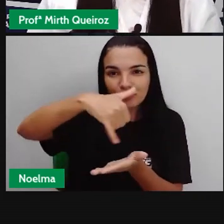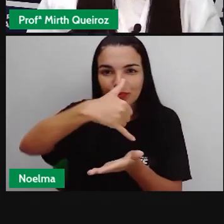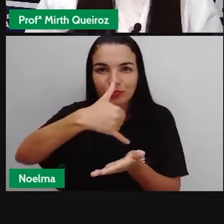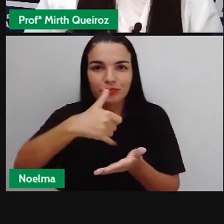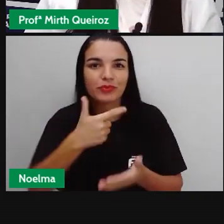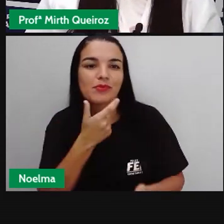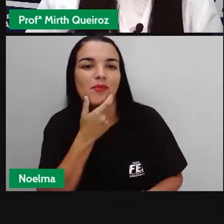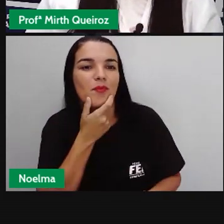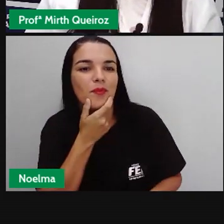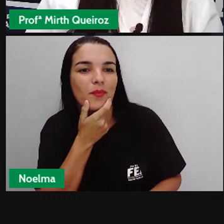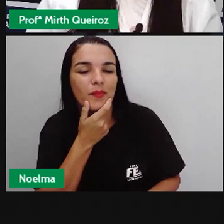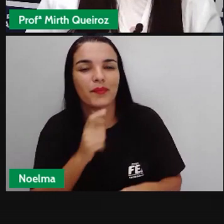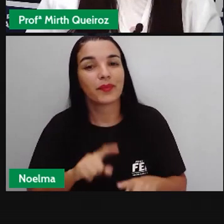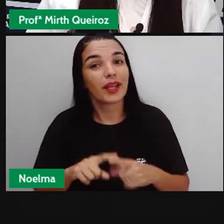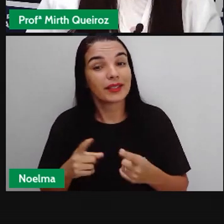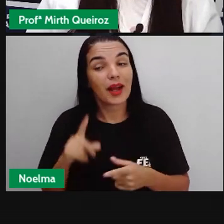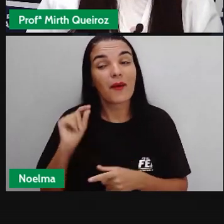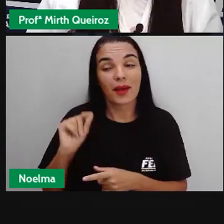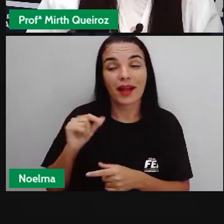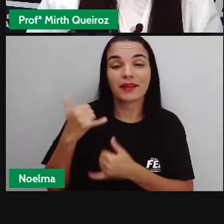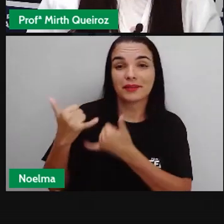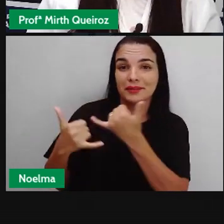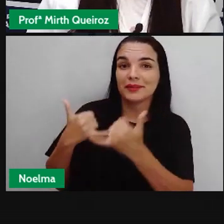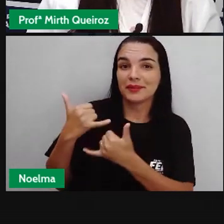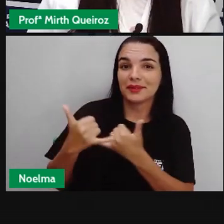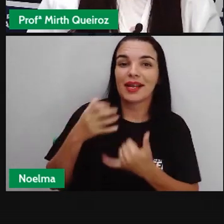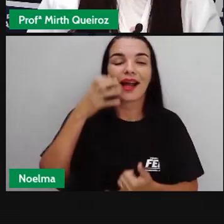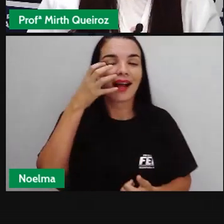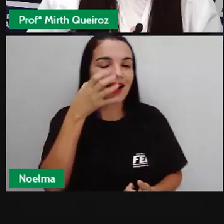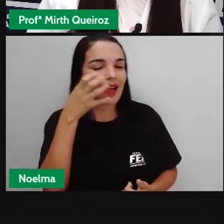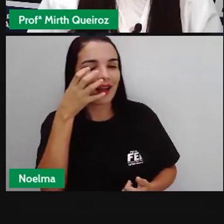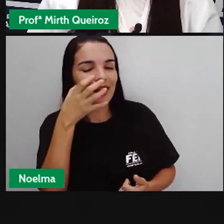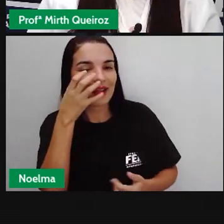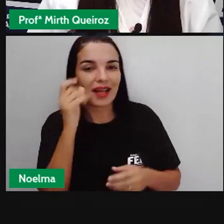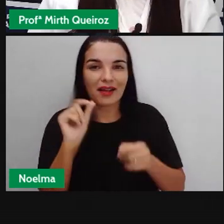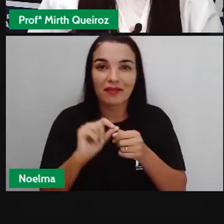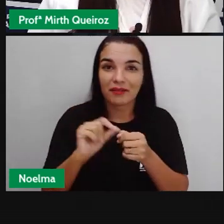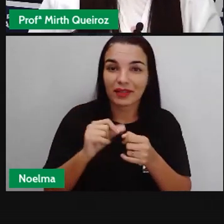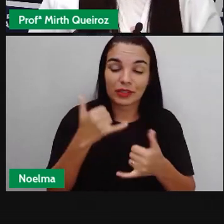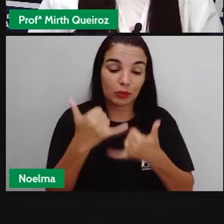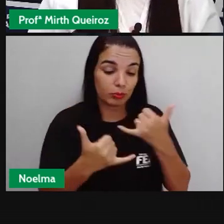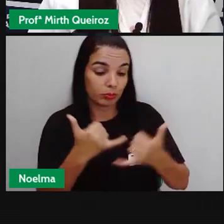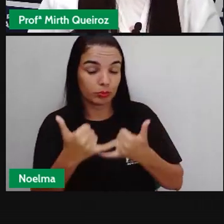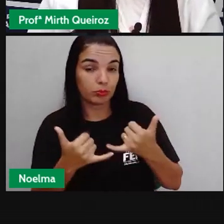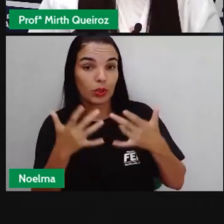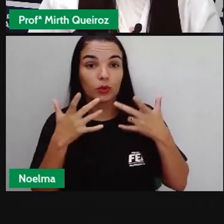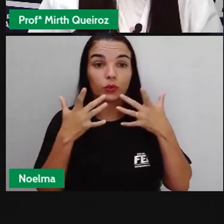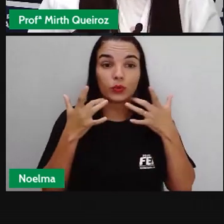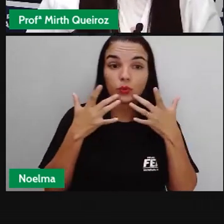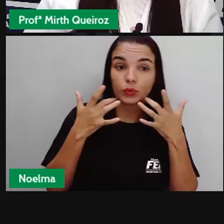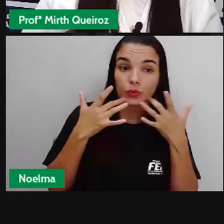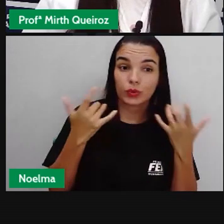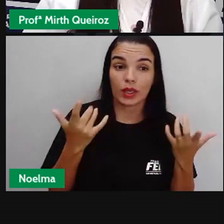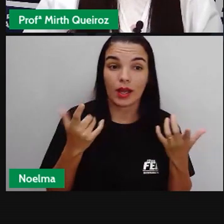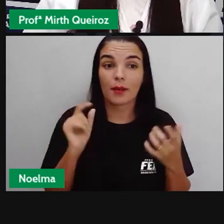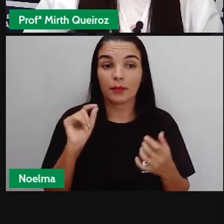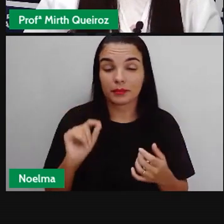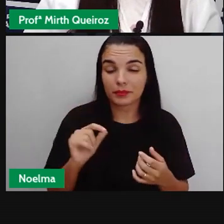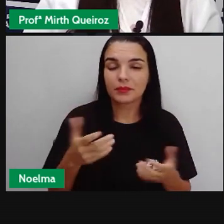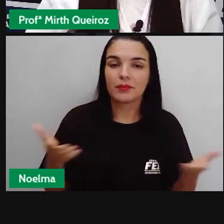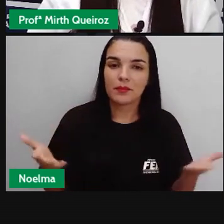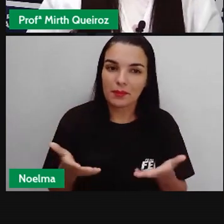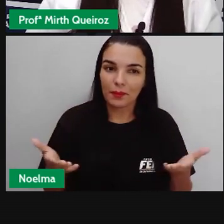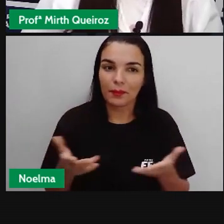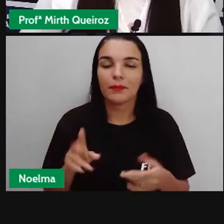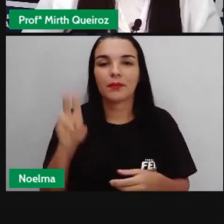Isso, esse tipo de brincadeira, de cantiga que a gente faz, de jogo com as palavras que a gente faz, são parlendas. E hoje